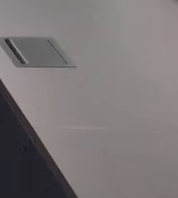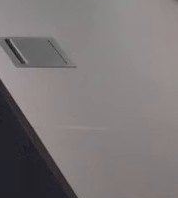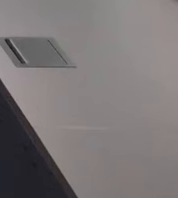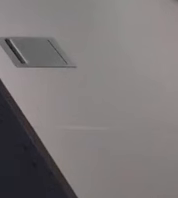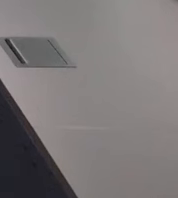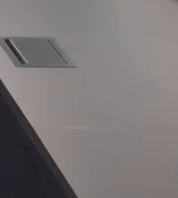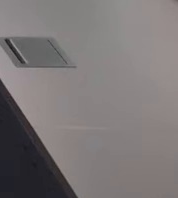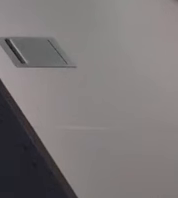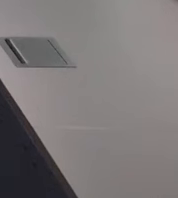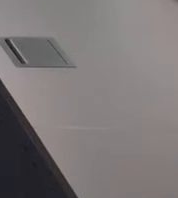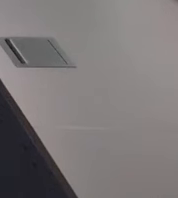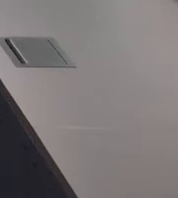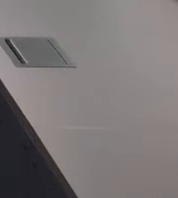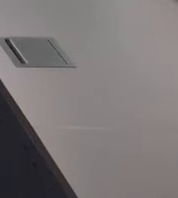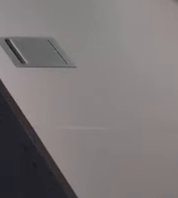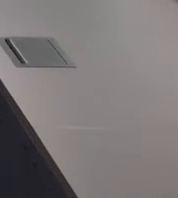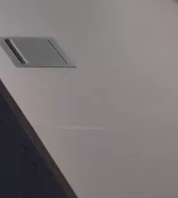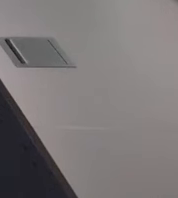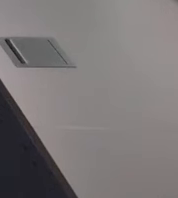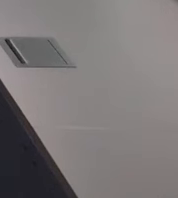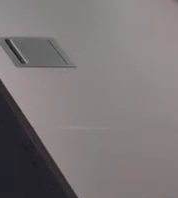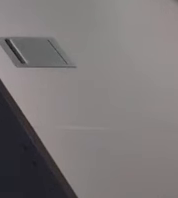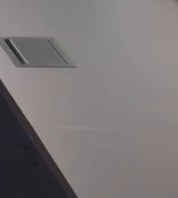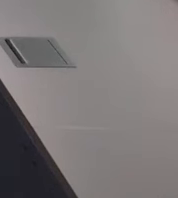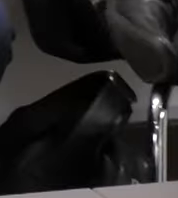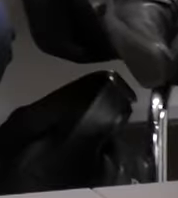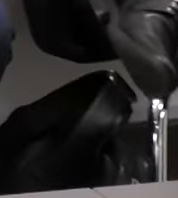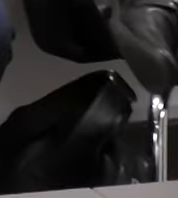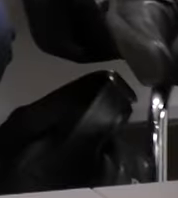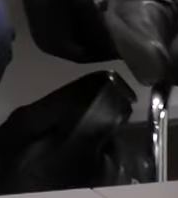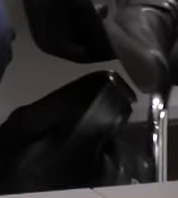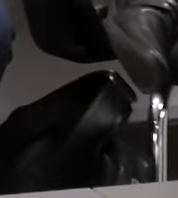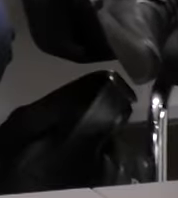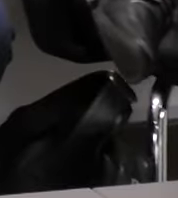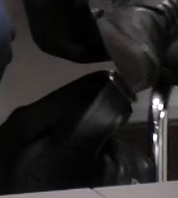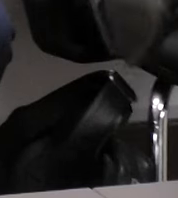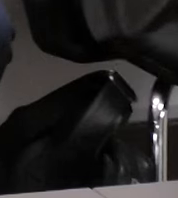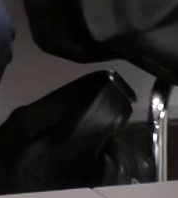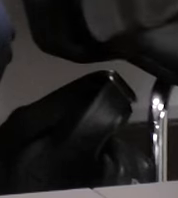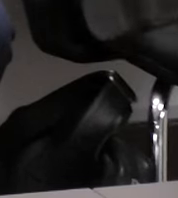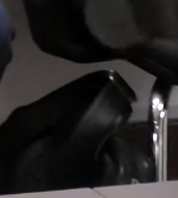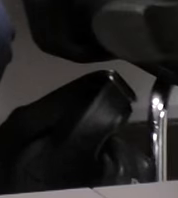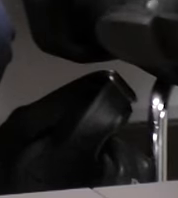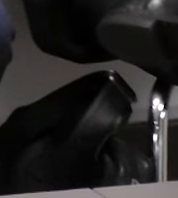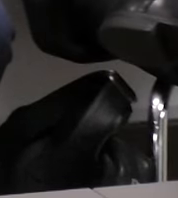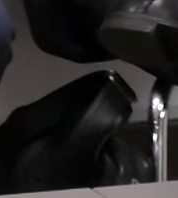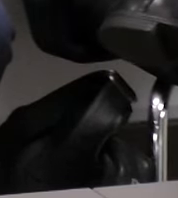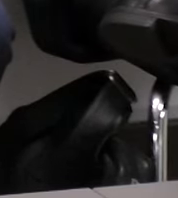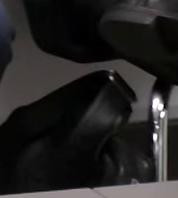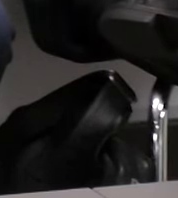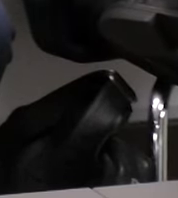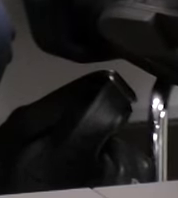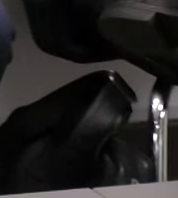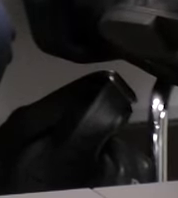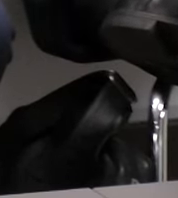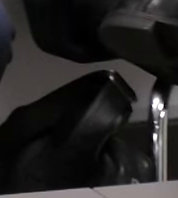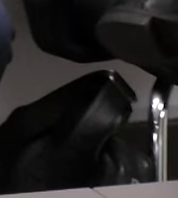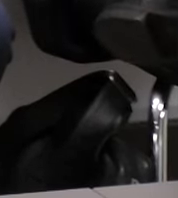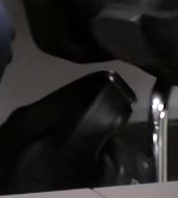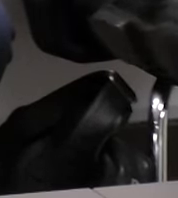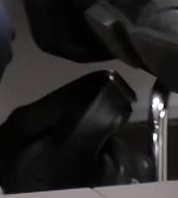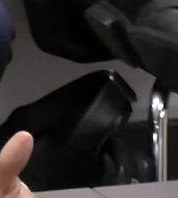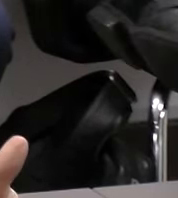relevância porque na medida em que uma pessoa é absolvida né da imputação você pode puxar o microfone Claro na medida em que a pessoa é